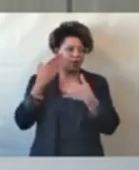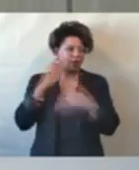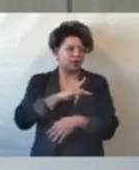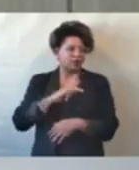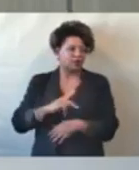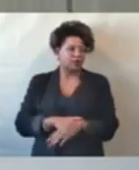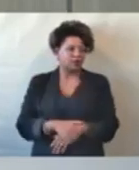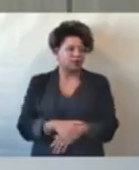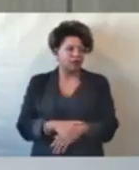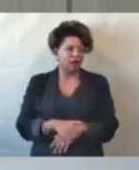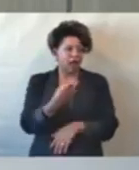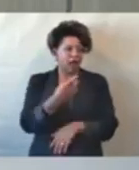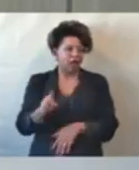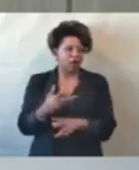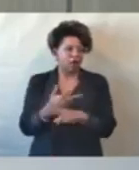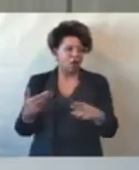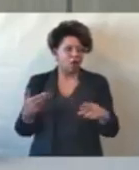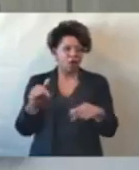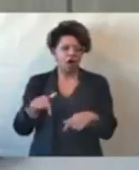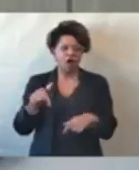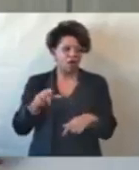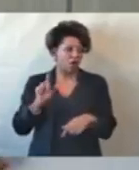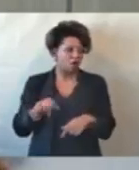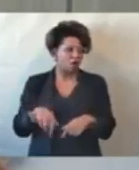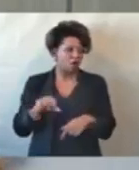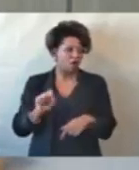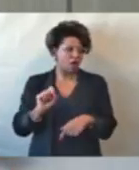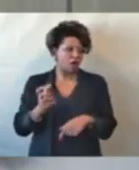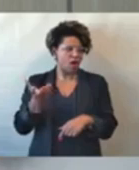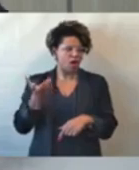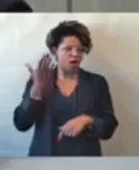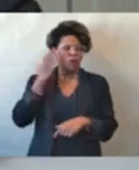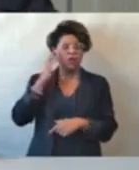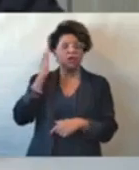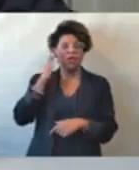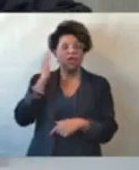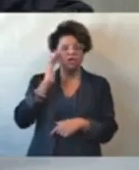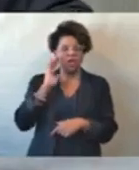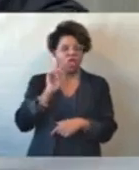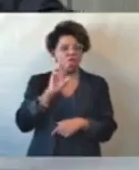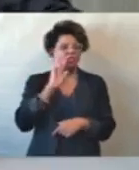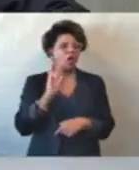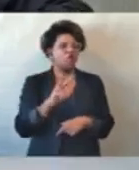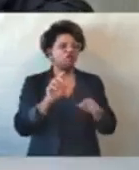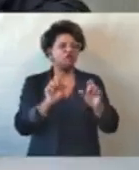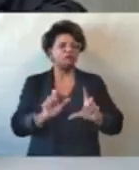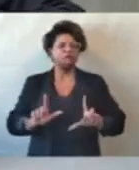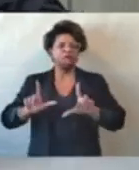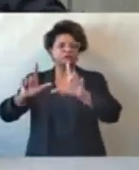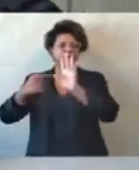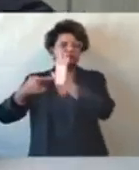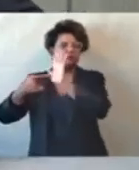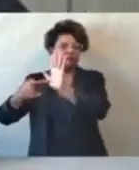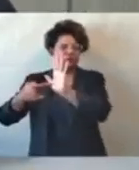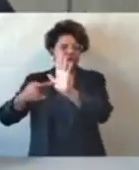Então, só a última questão aqui. Eu gostaria de entender, eu não vi na apresentação aqui, a questão da